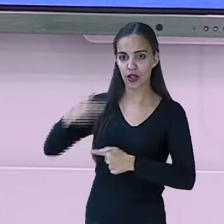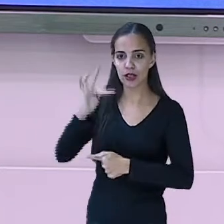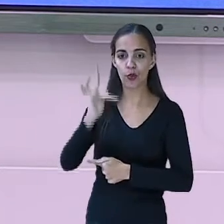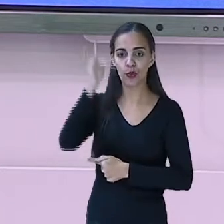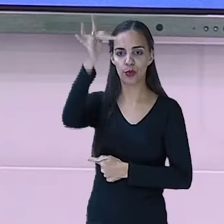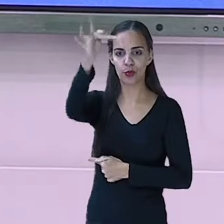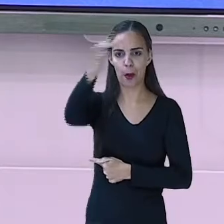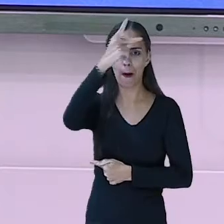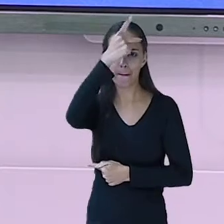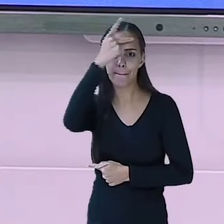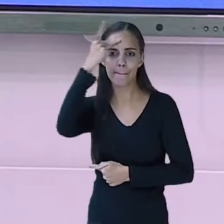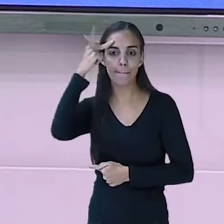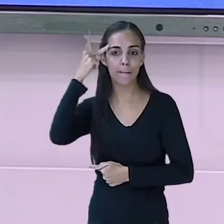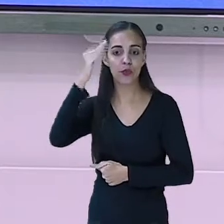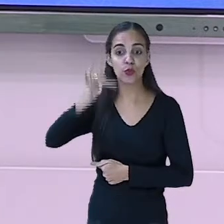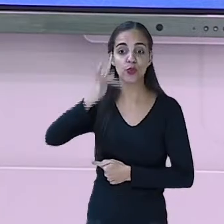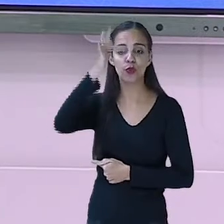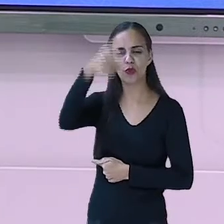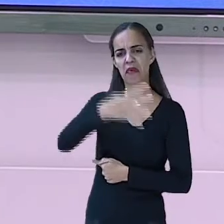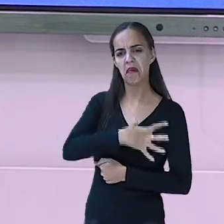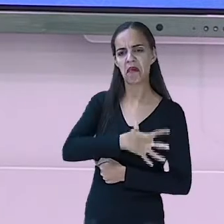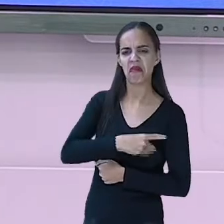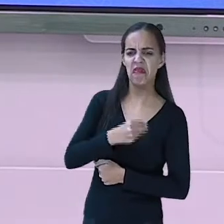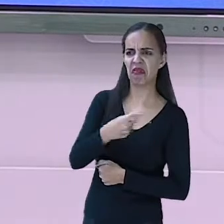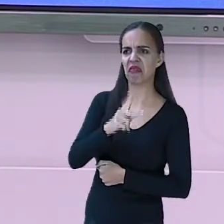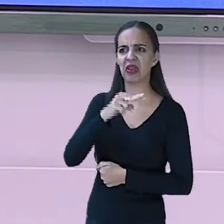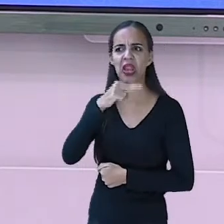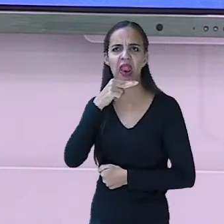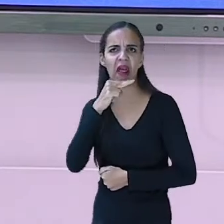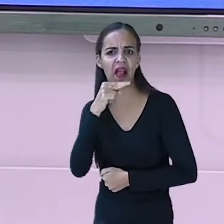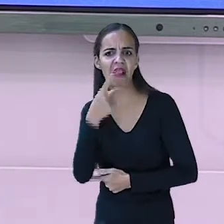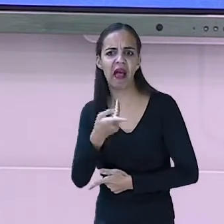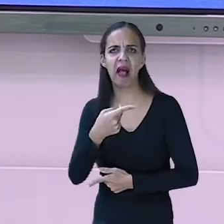netos, para os seus bisnetos, né? Aos